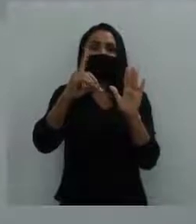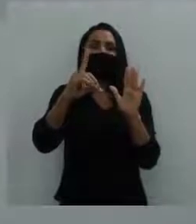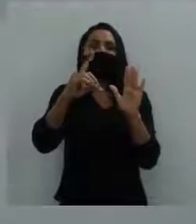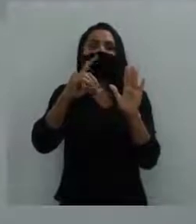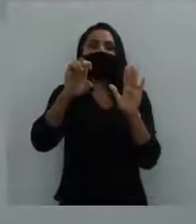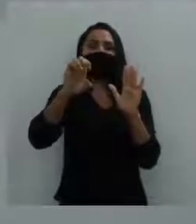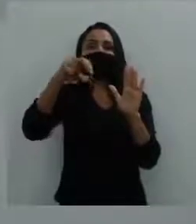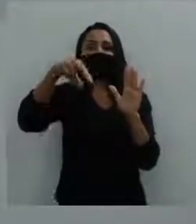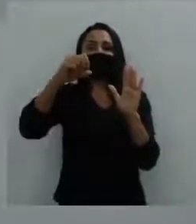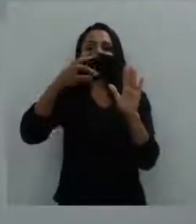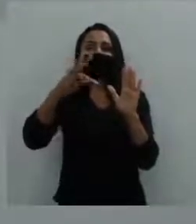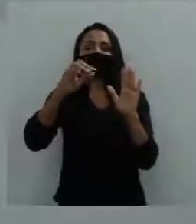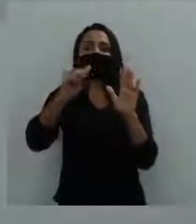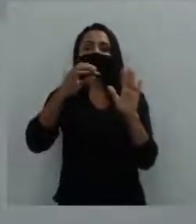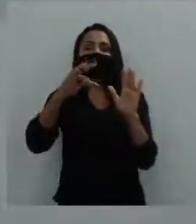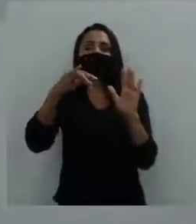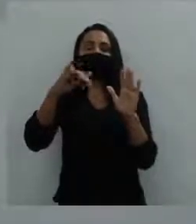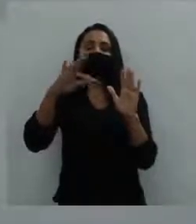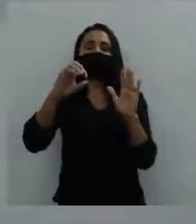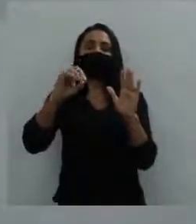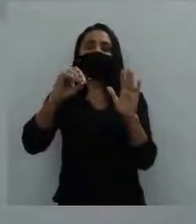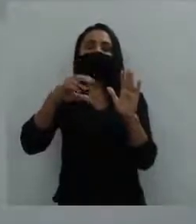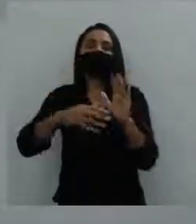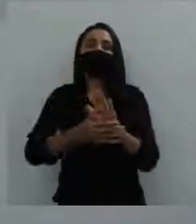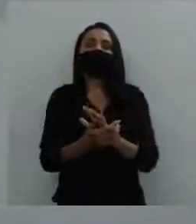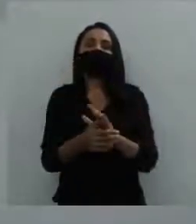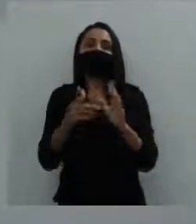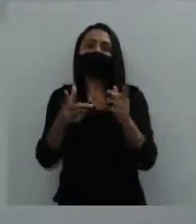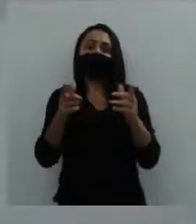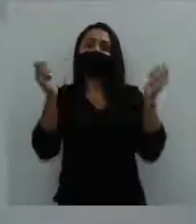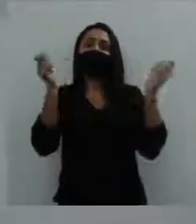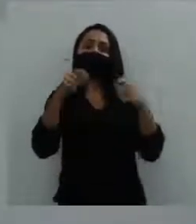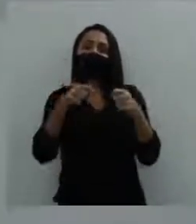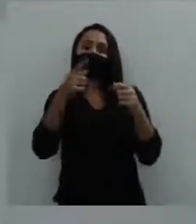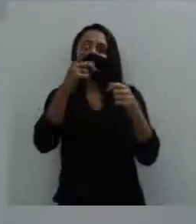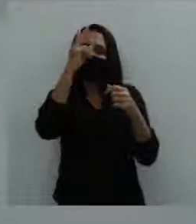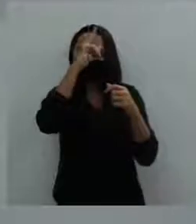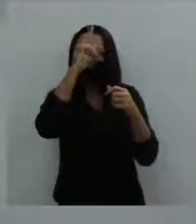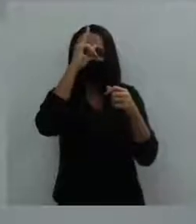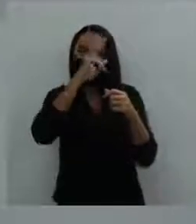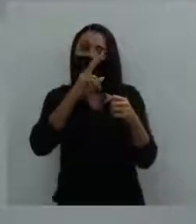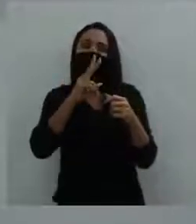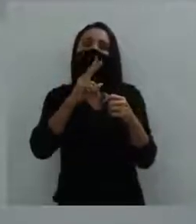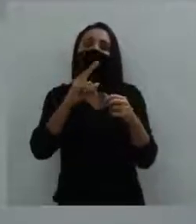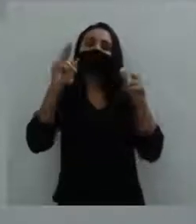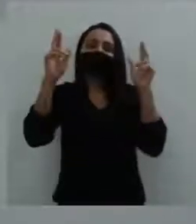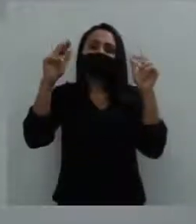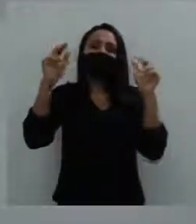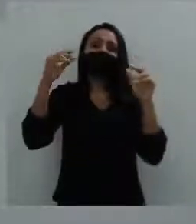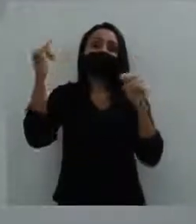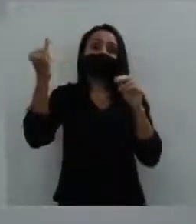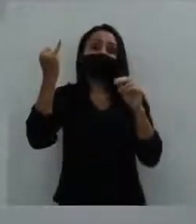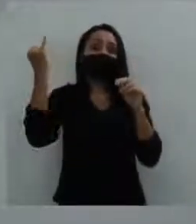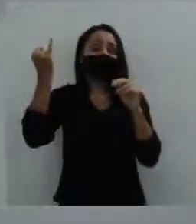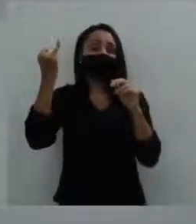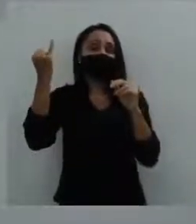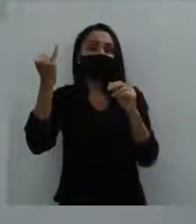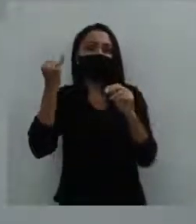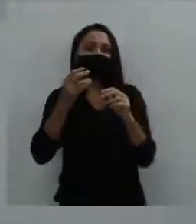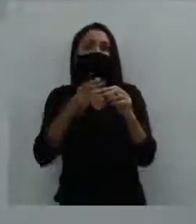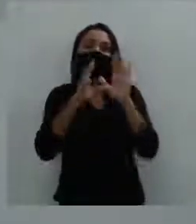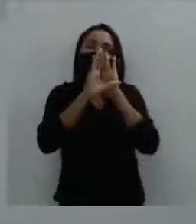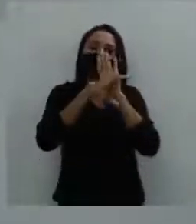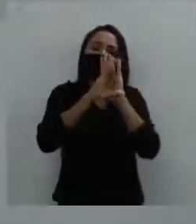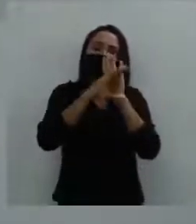real das palavras. Então, para que vocês possam entrar bem nesse assunto, é importante lembrar dos